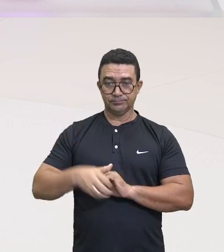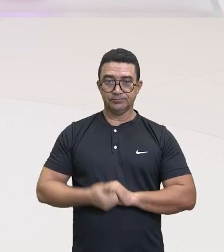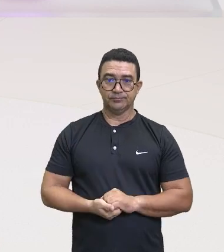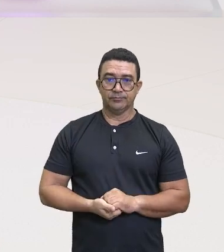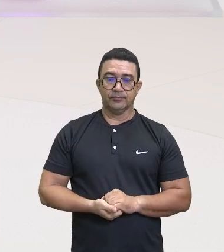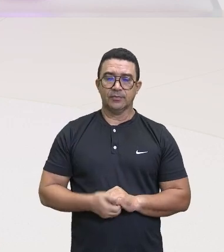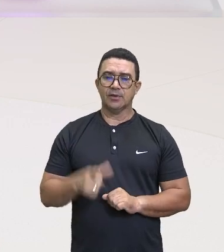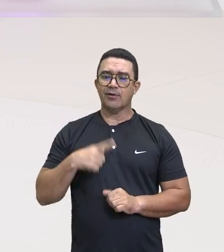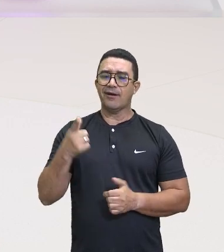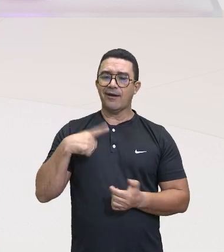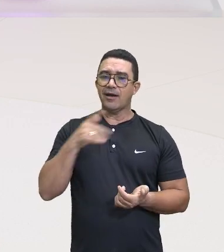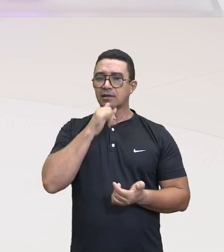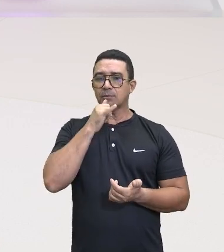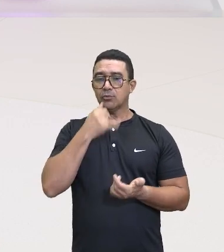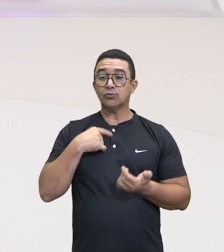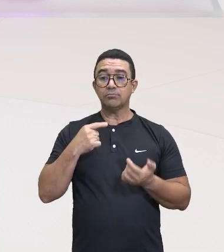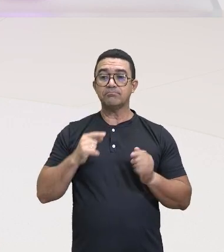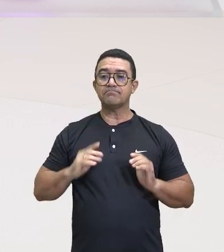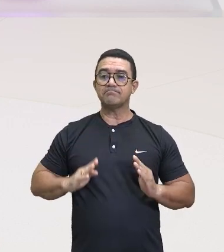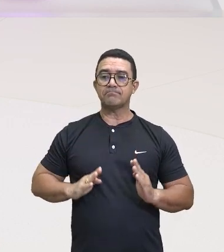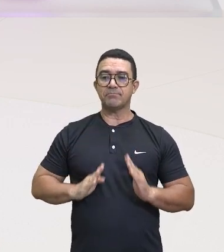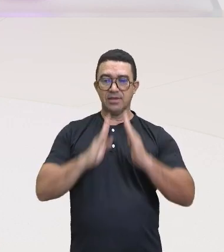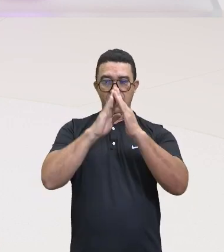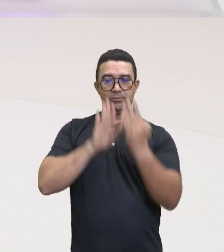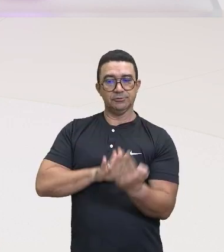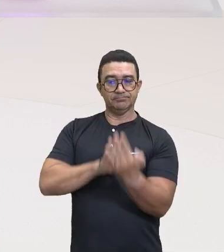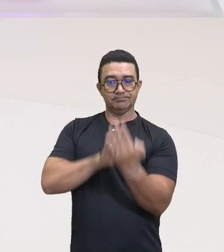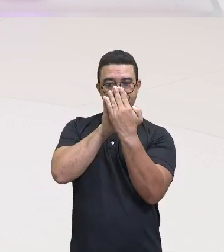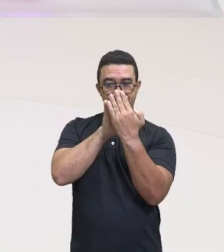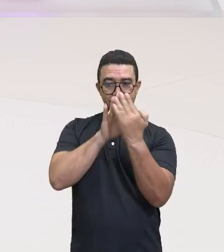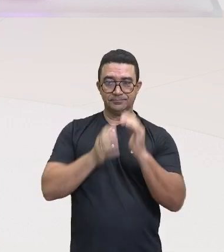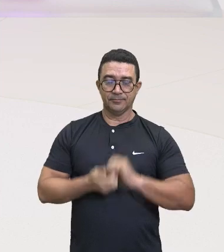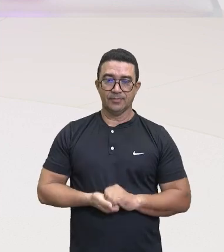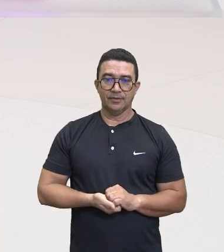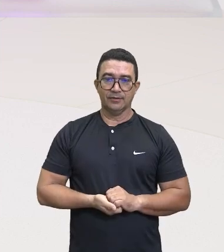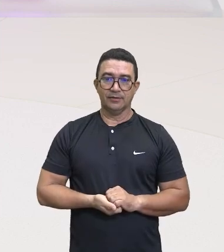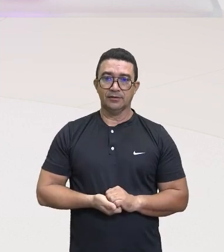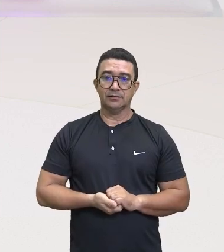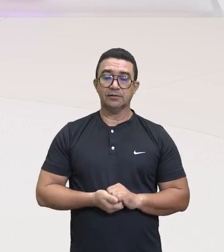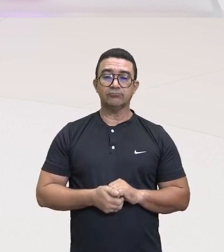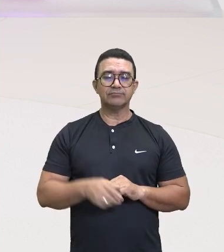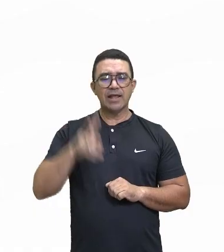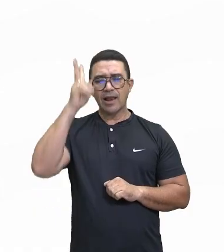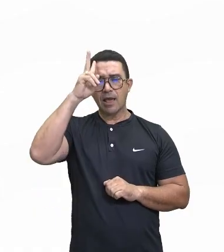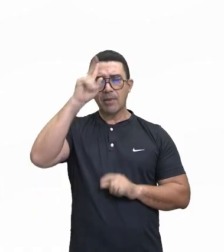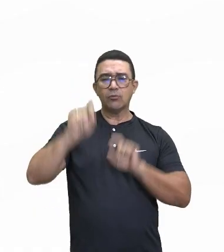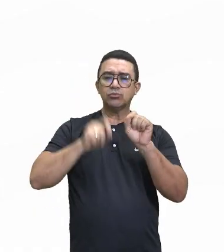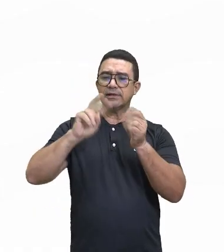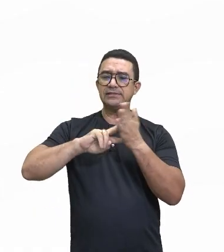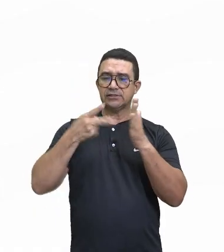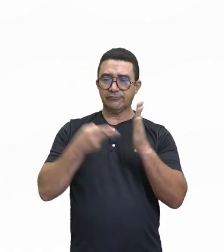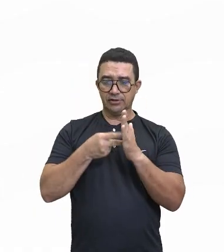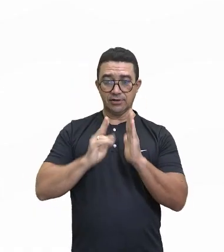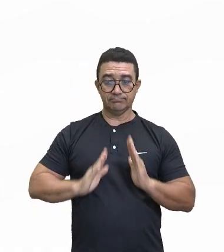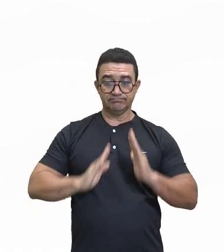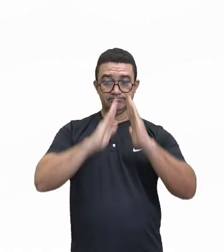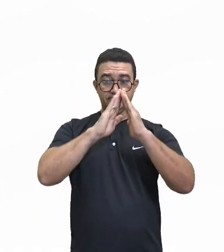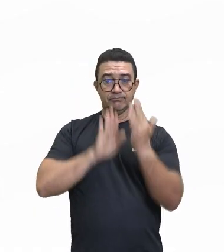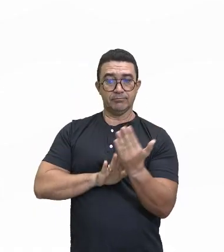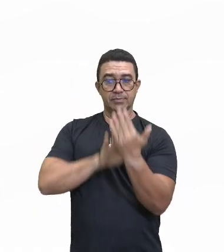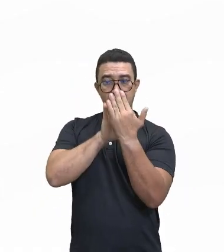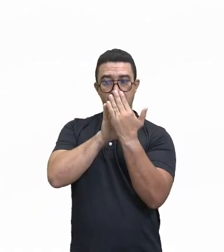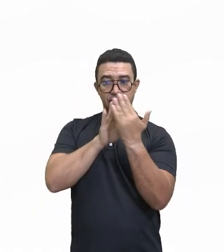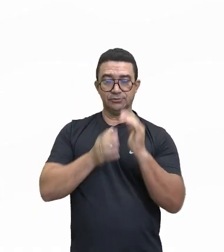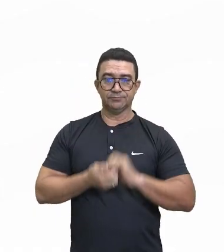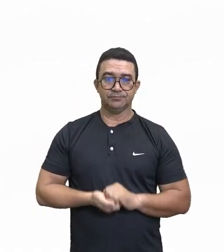as famosas pirâmides, tá certo? Então, vamos lembrar aí do conceito do que é uma pirâmide?